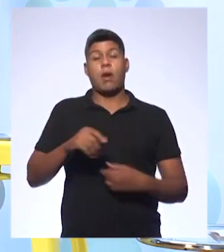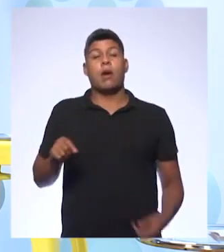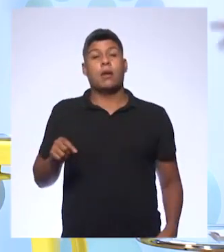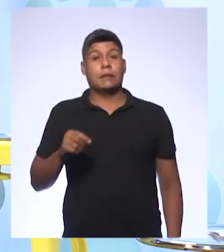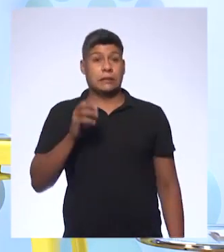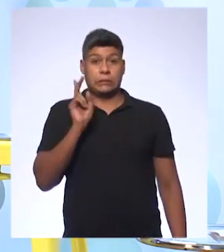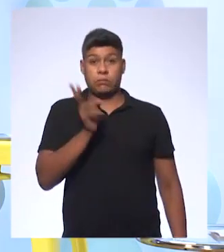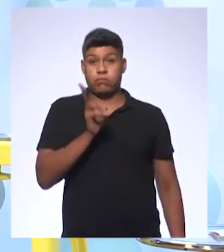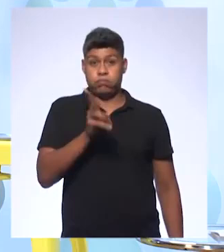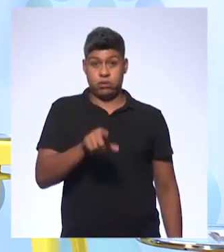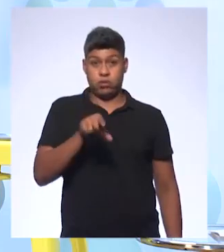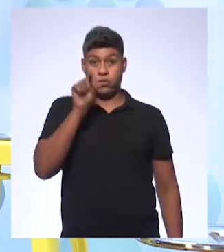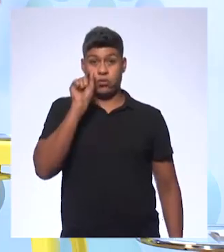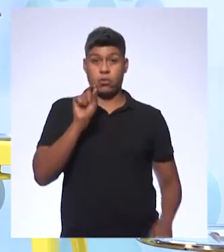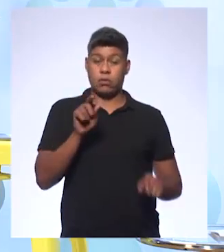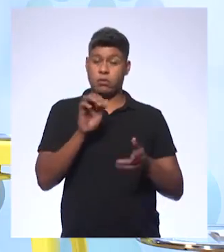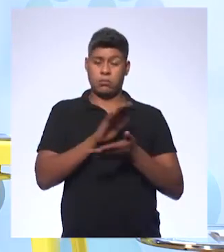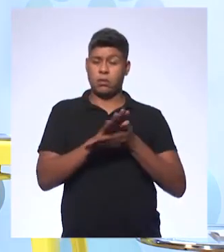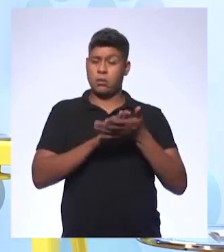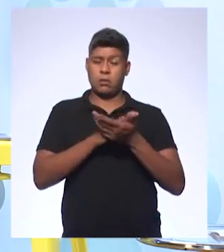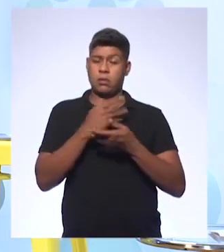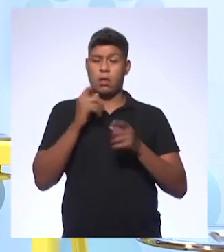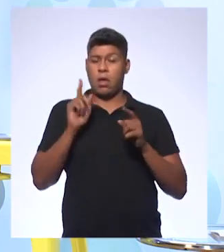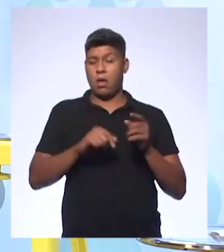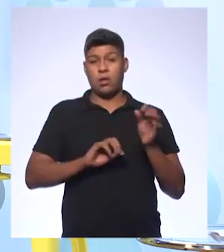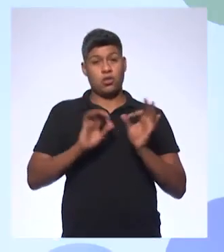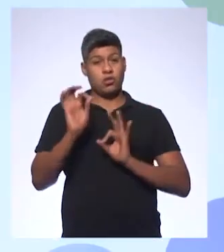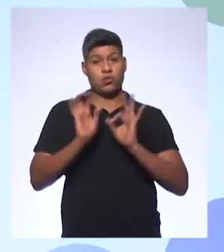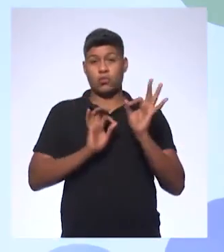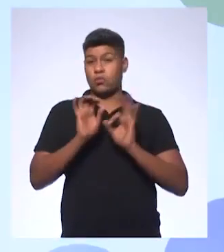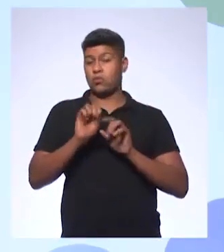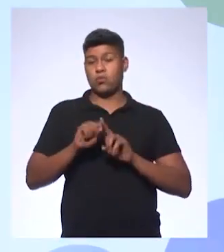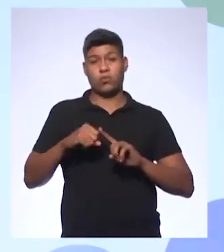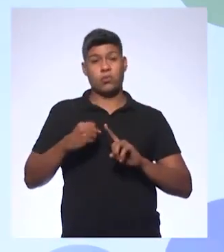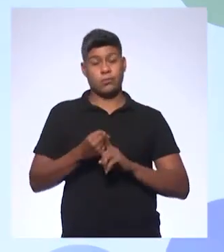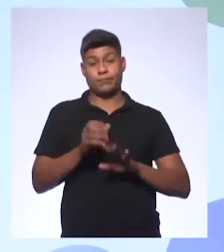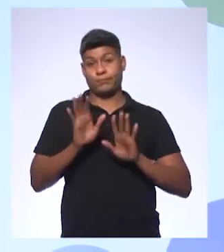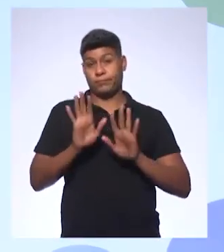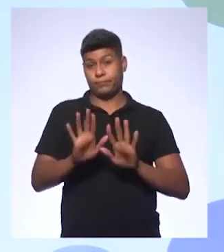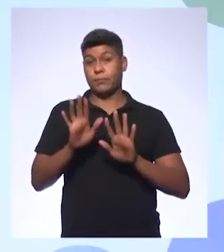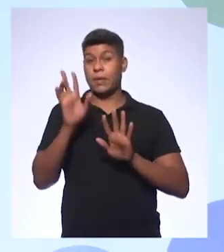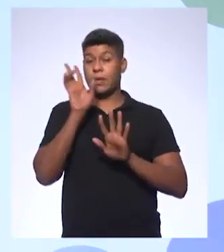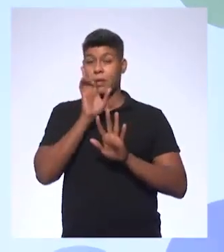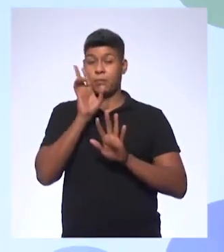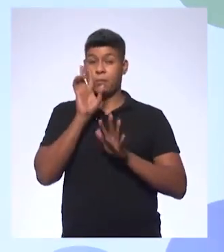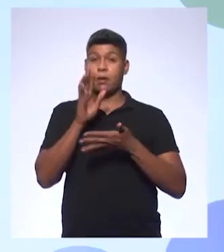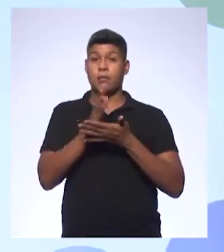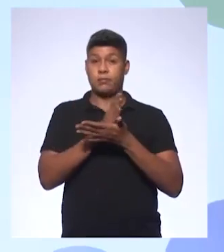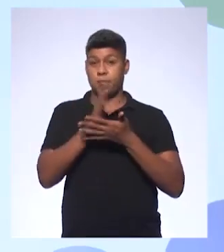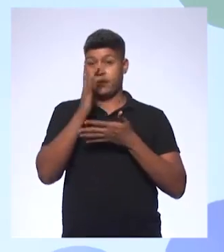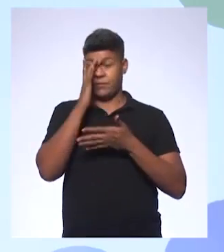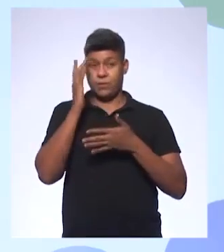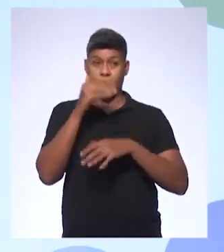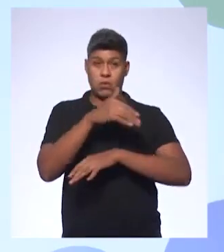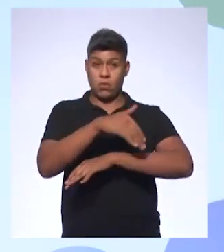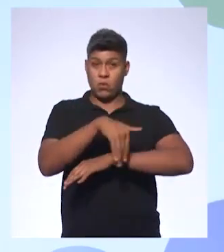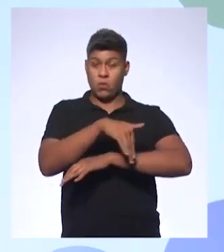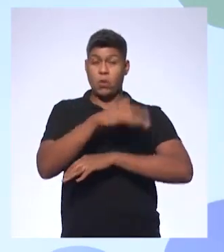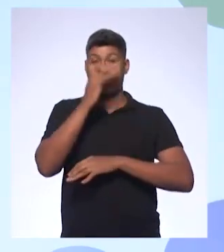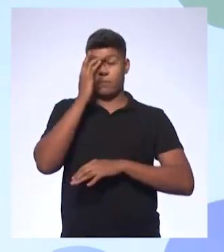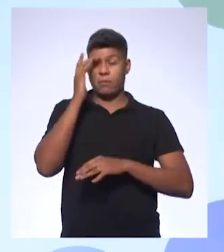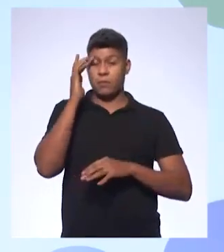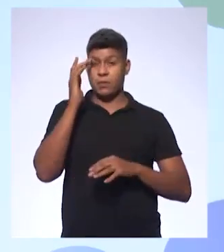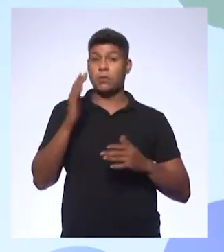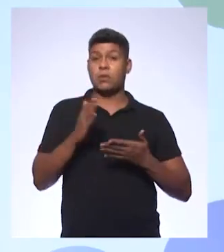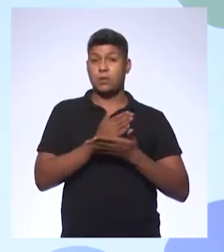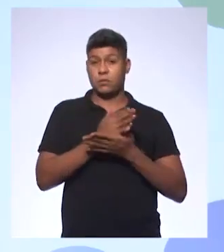não é uma escolha, é uma condição da estrutura social. E uma coisa que a gente tem que lembrar é que, muitas vezes, essas pessoas em situação de rua são pessoas que, às